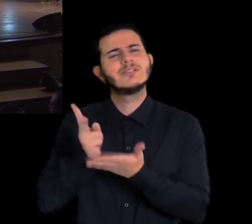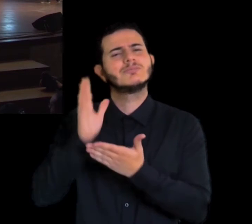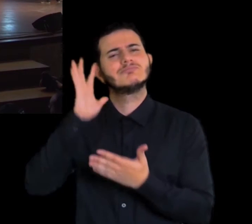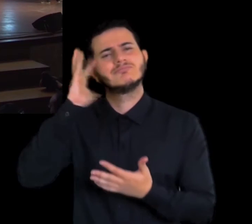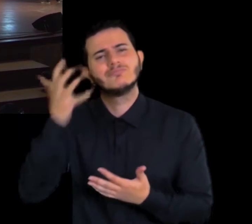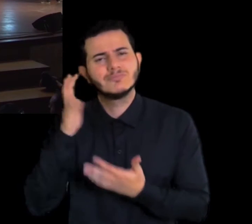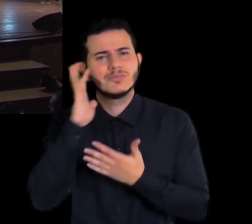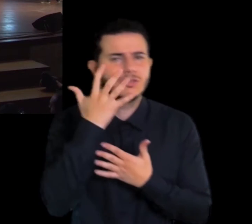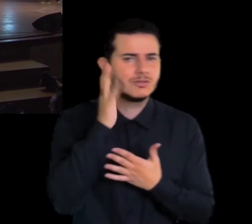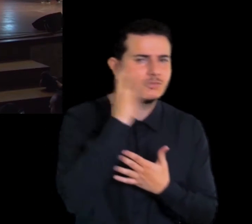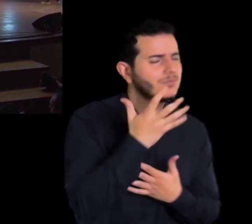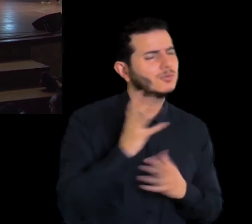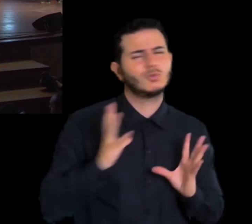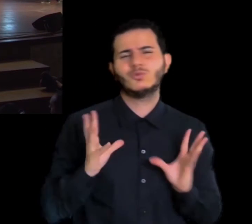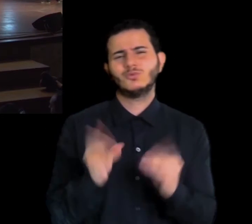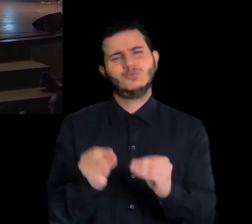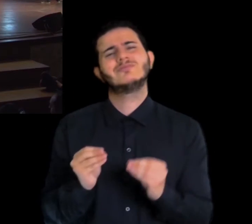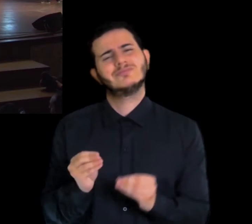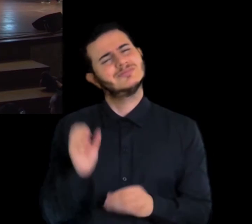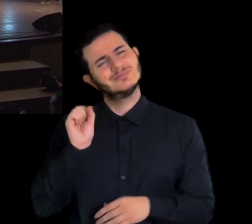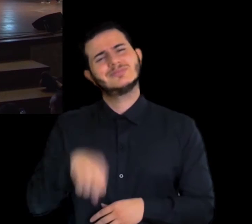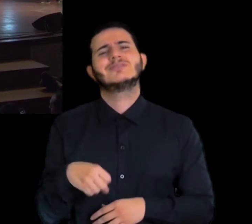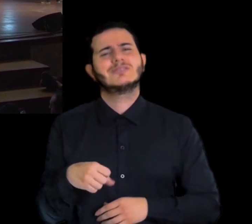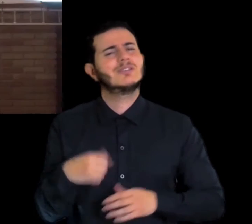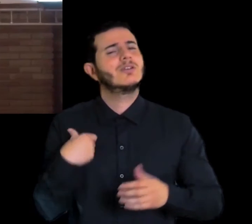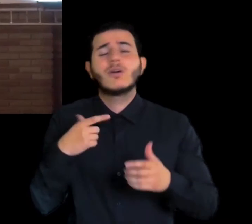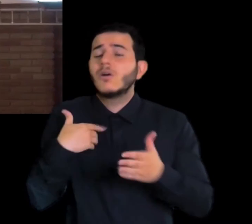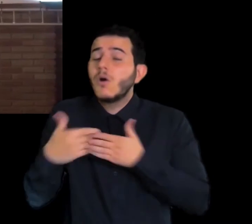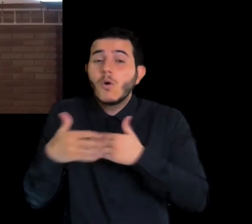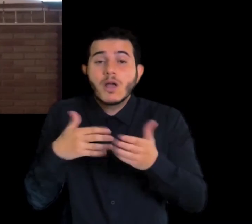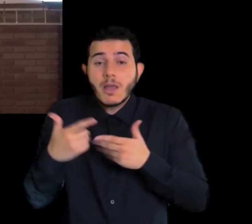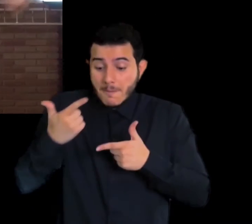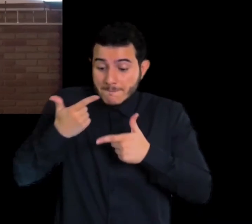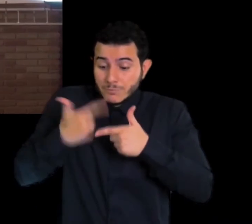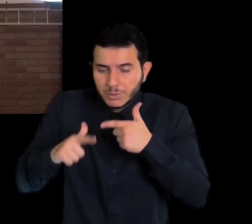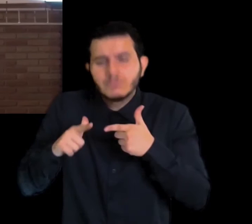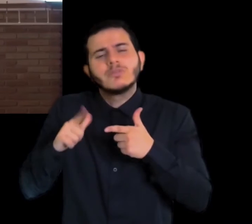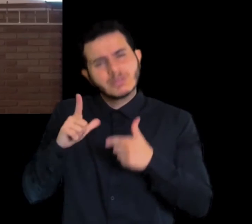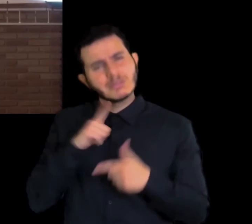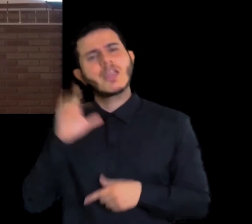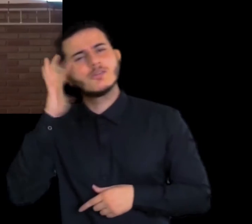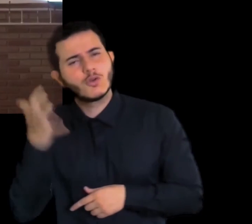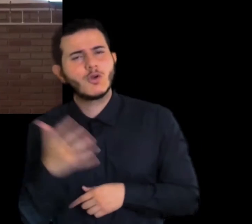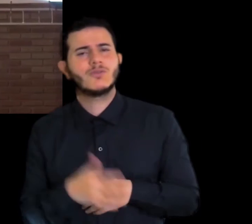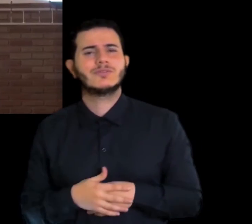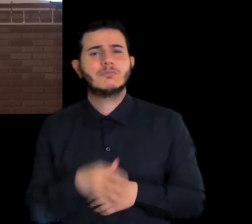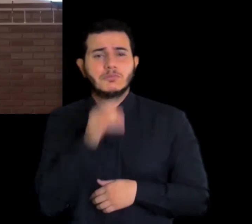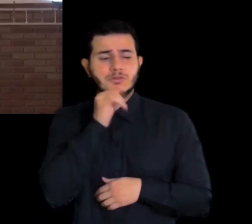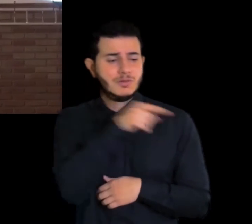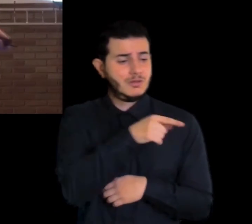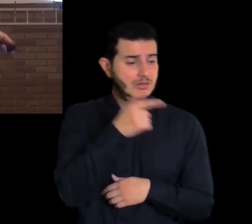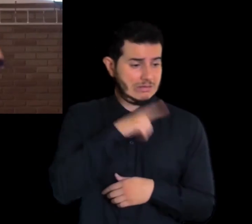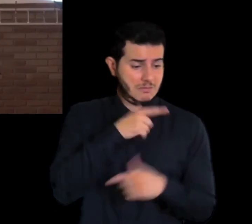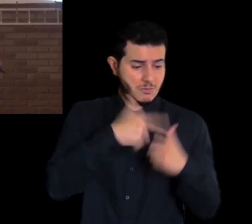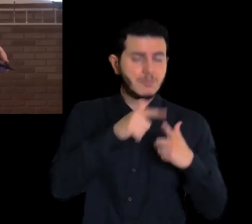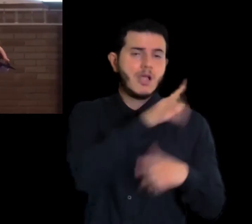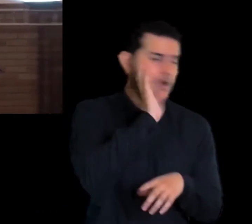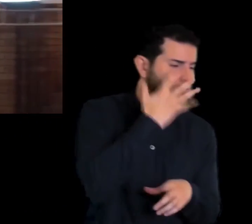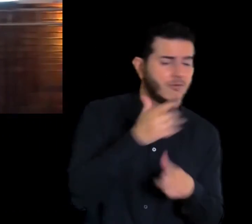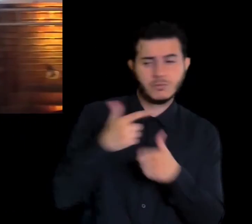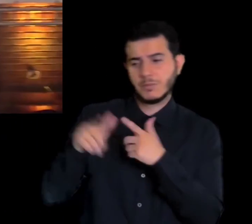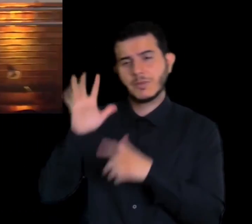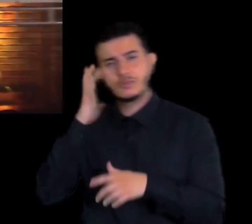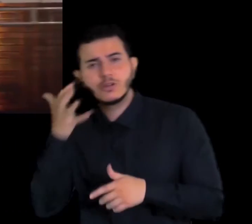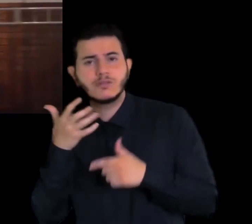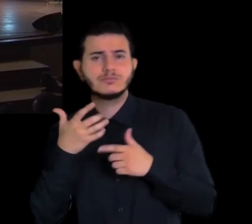está sozinho. Aqui tem solução para tudo aqui. Eu tenho certeza que qualquer problema que a gente colocasse aqui, ia ter alguém aqui para resolver. E foi daí que veio o nome,